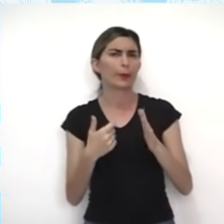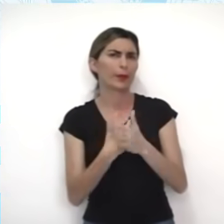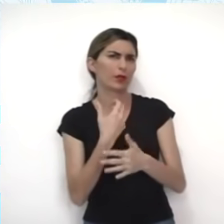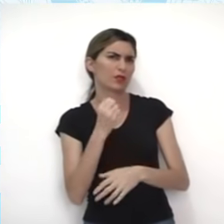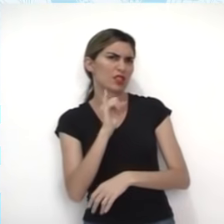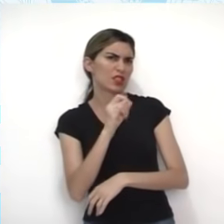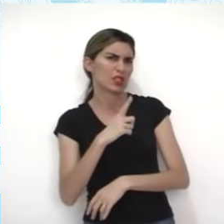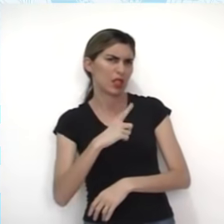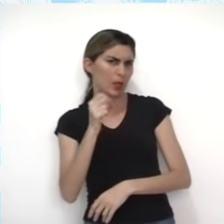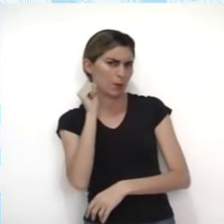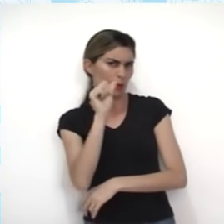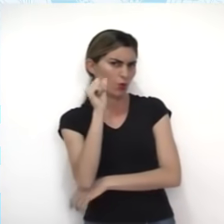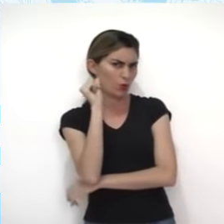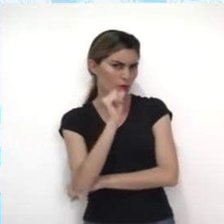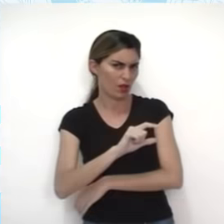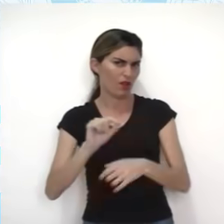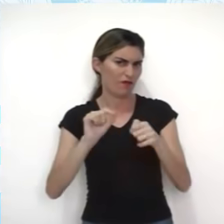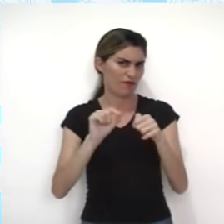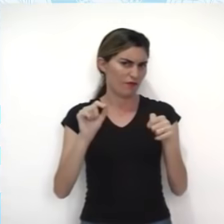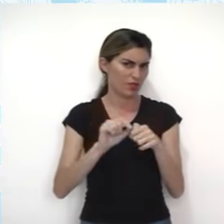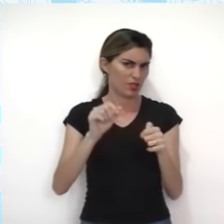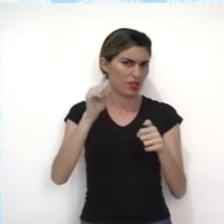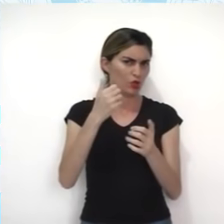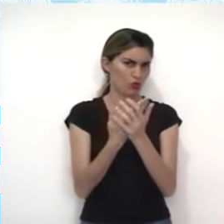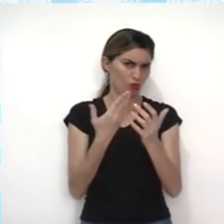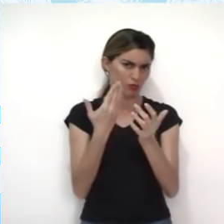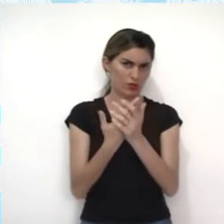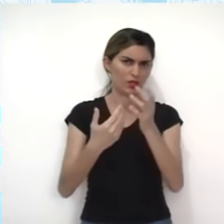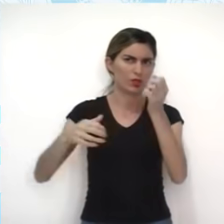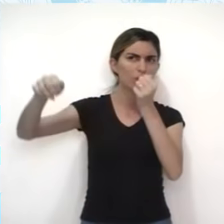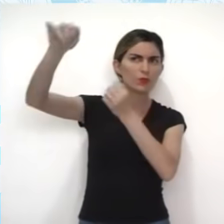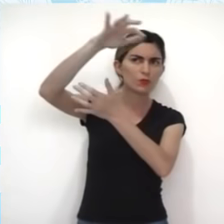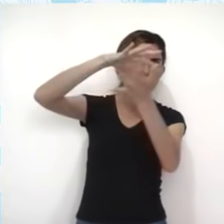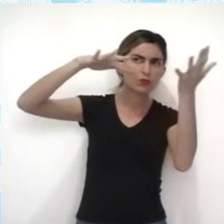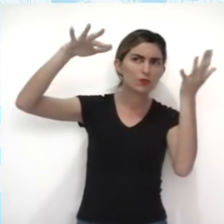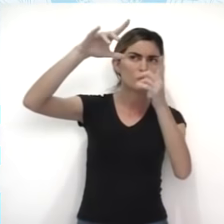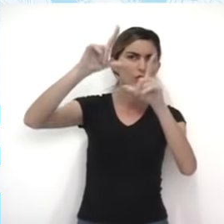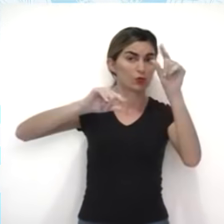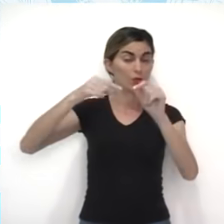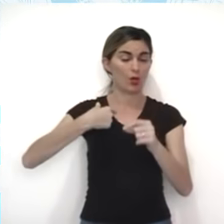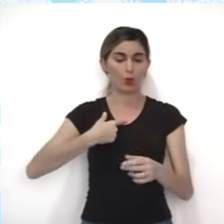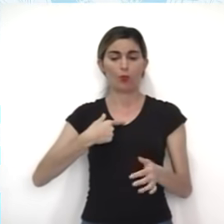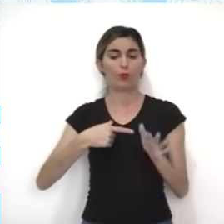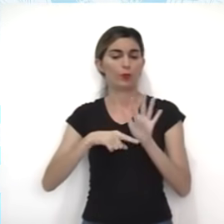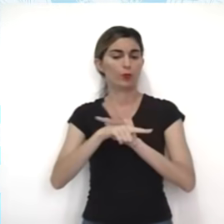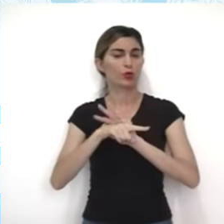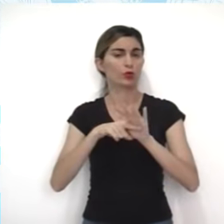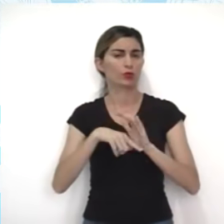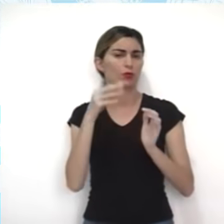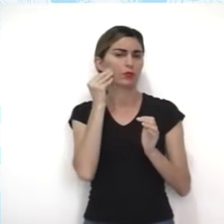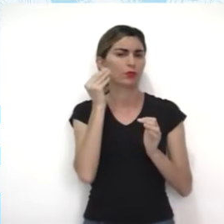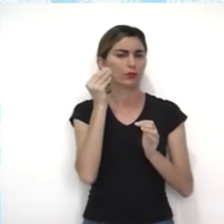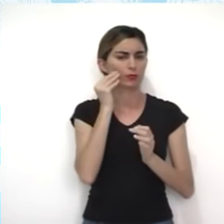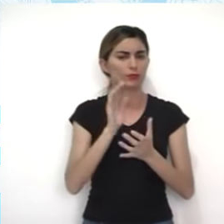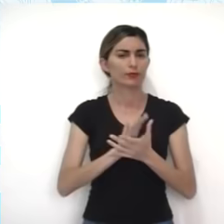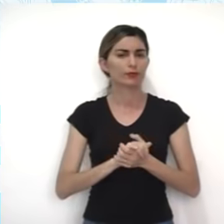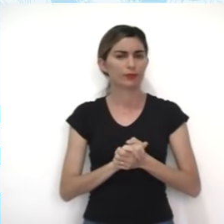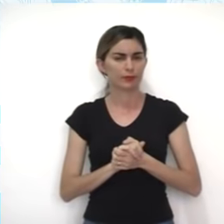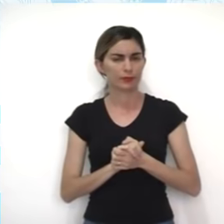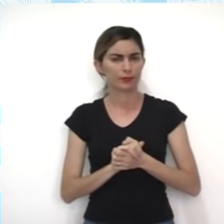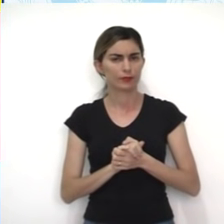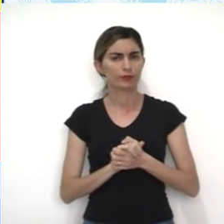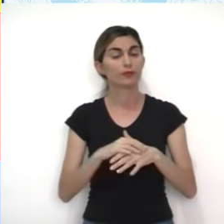então me perguntei será que tem mulher fazendo astronomia então fiz uma pesquisa para verificar